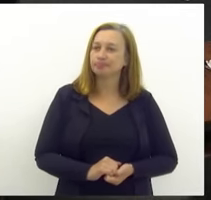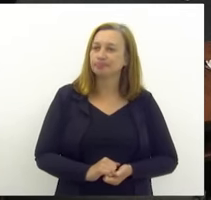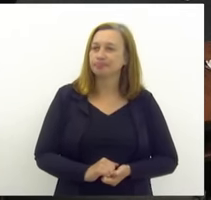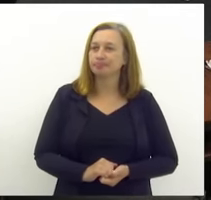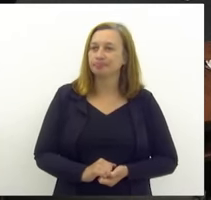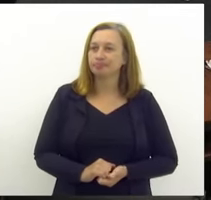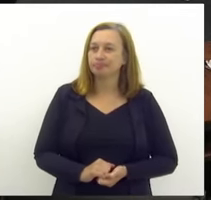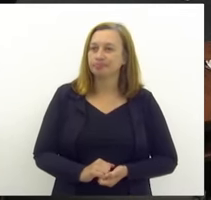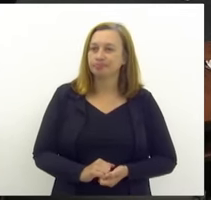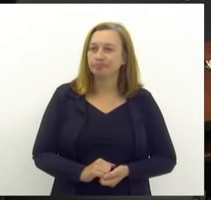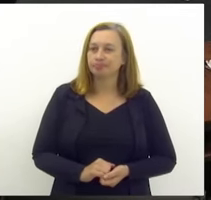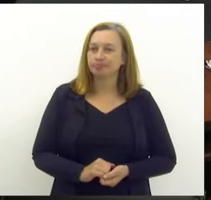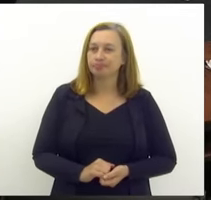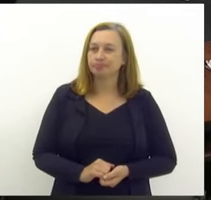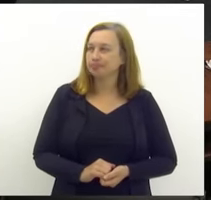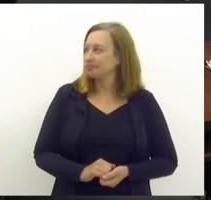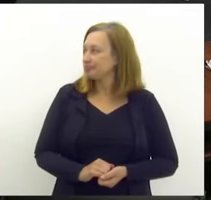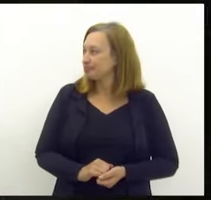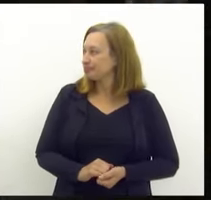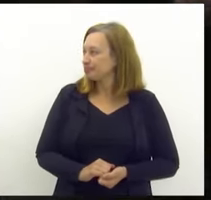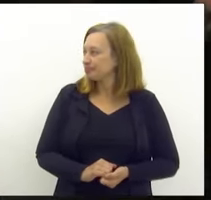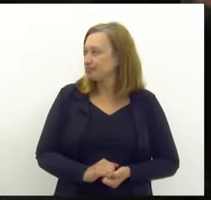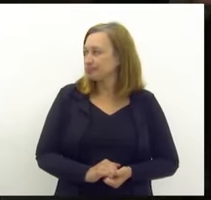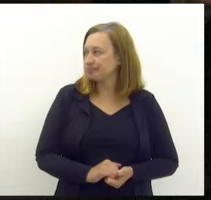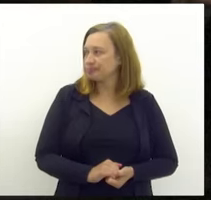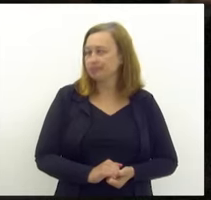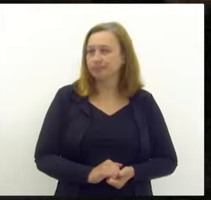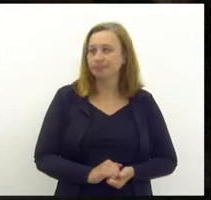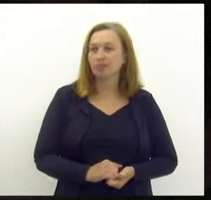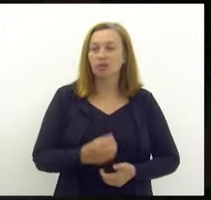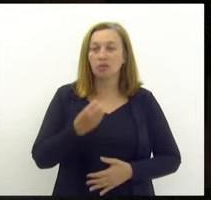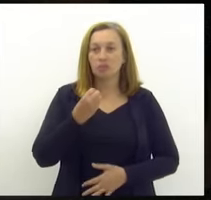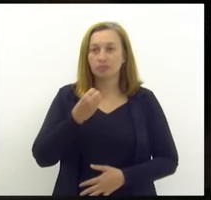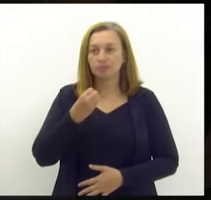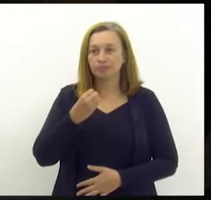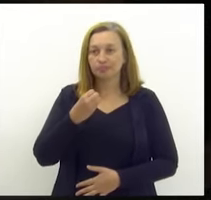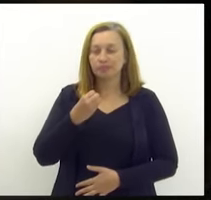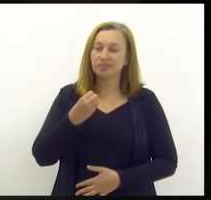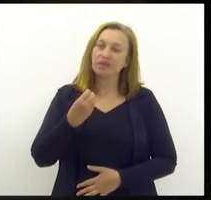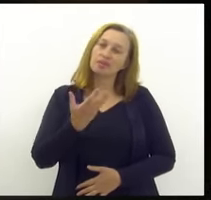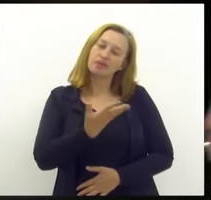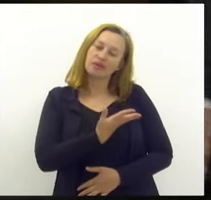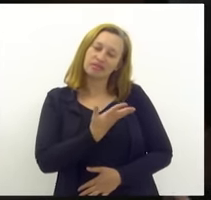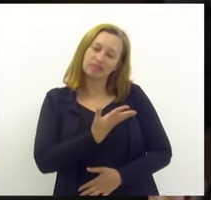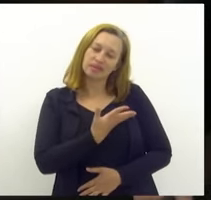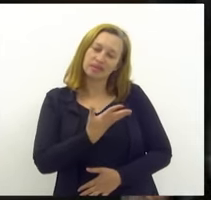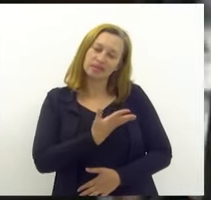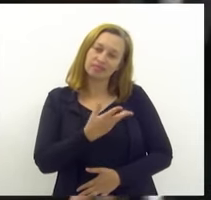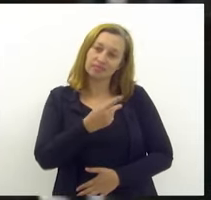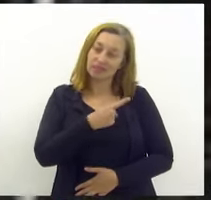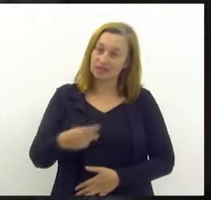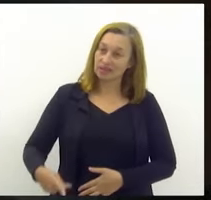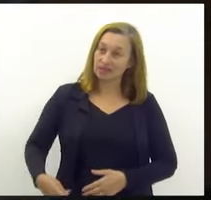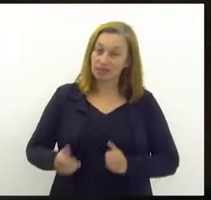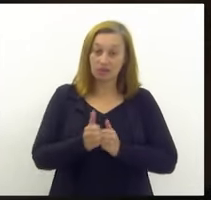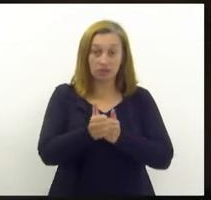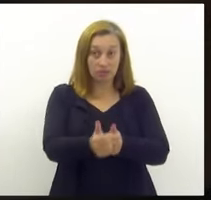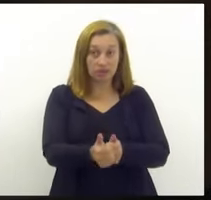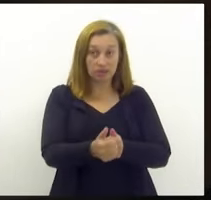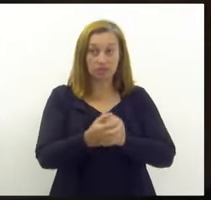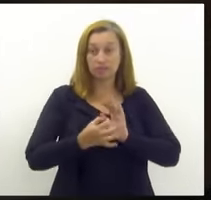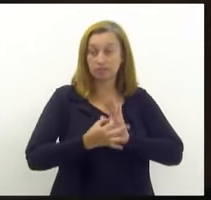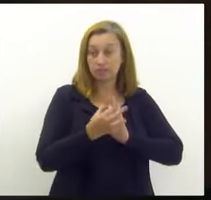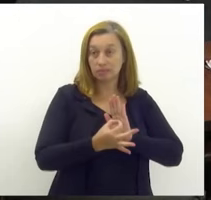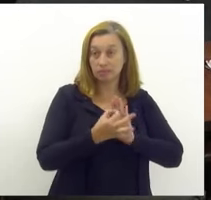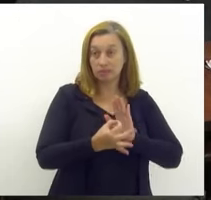área Ah o senhor trocou né ti trocou sabia disso grande Presidente acompanha aparecer da ccj